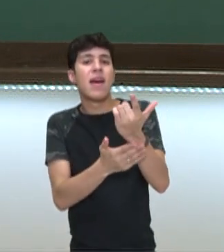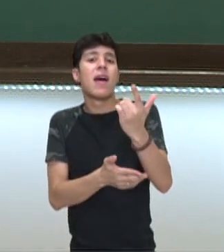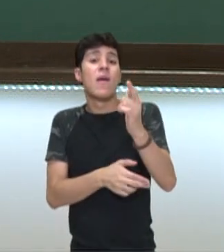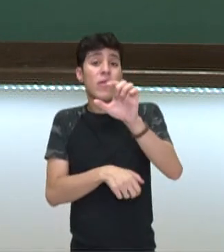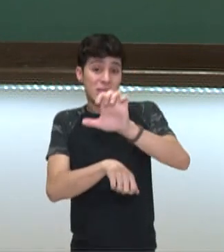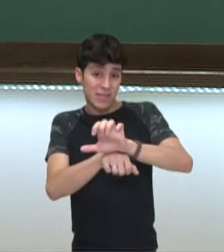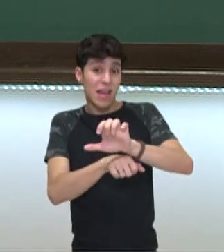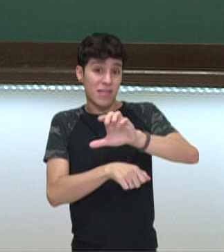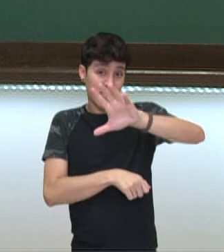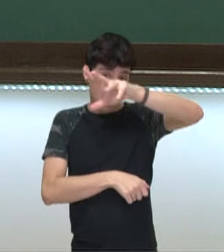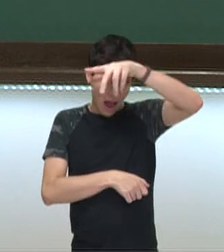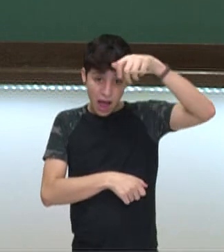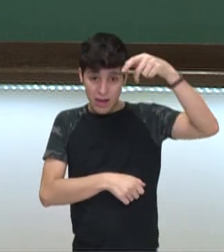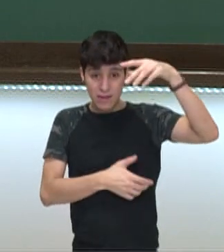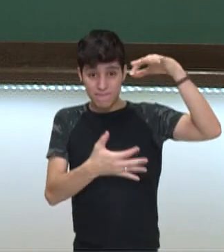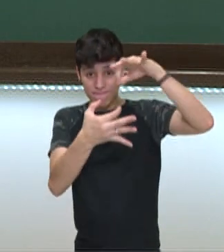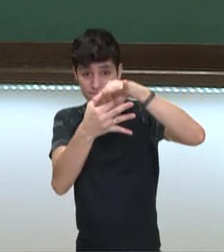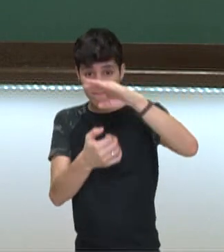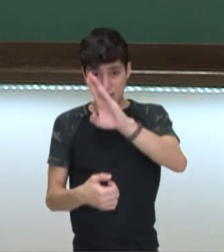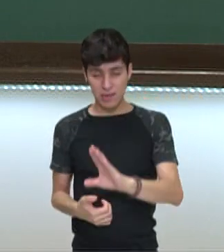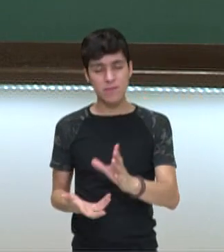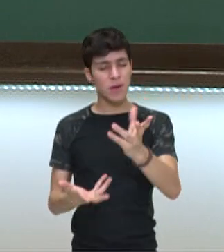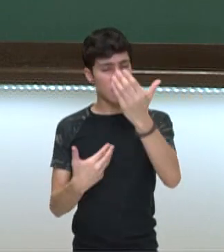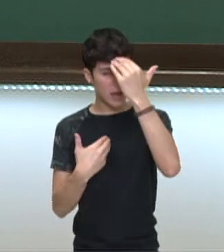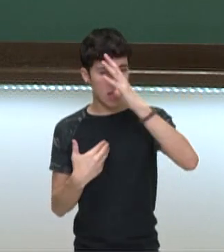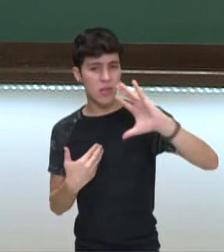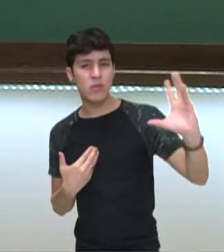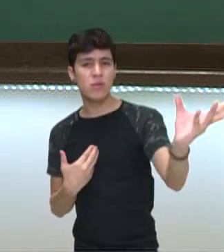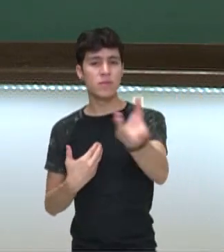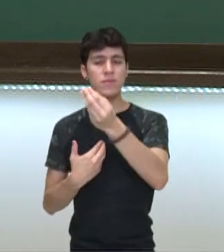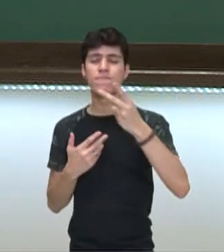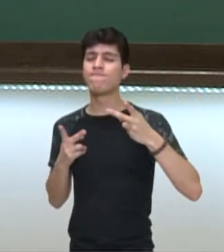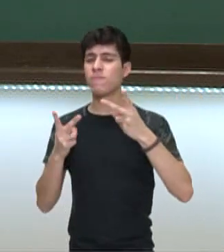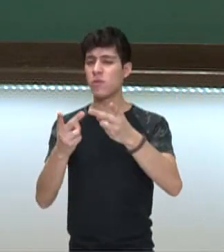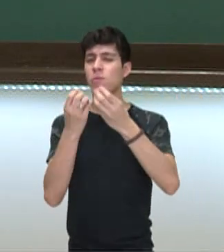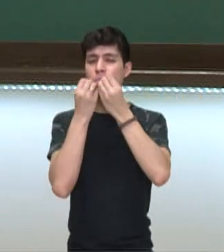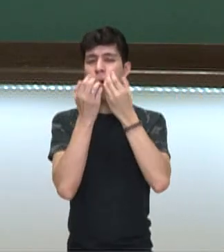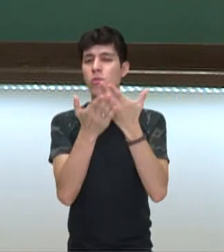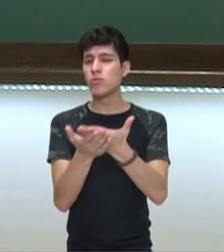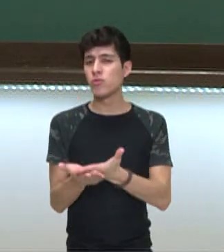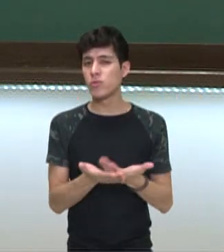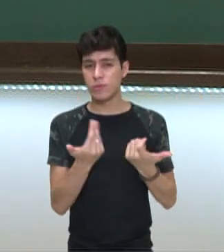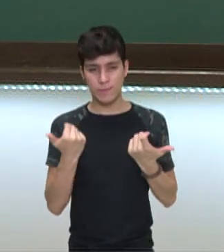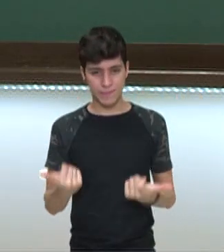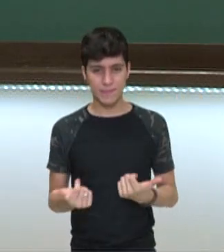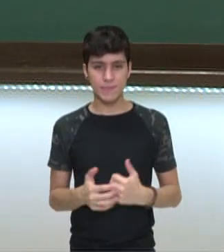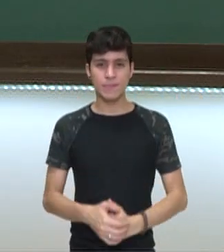Então, gostaria de agradecer a todos e continuem com bons estudos.